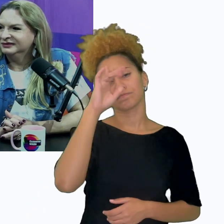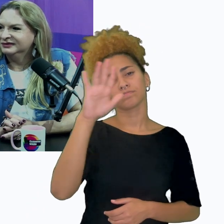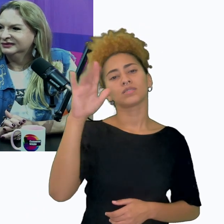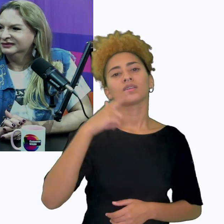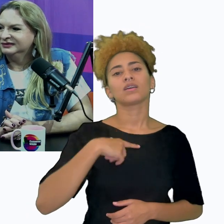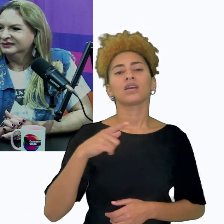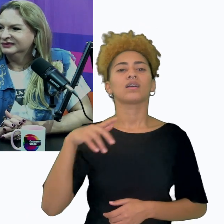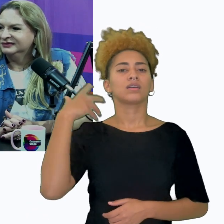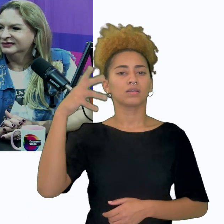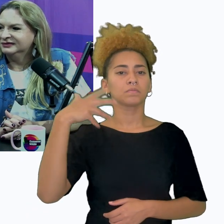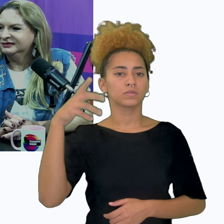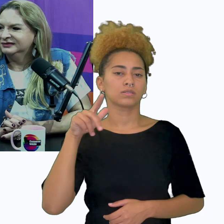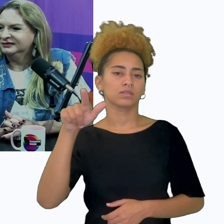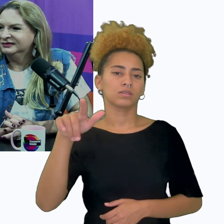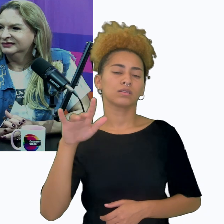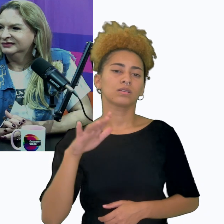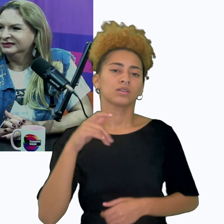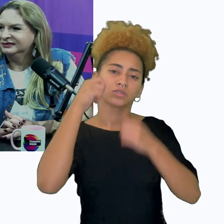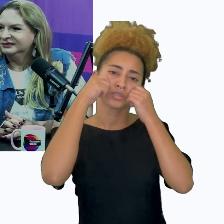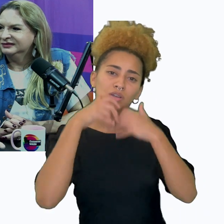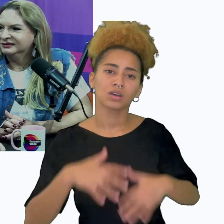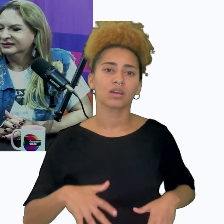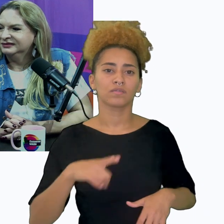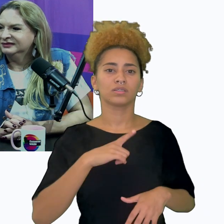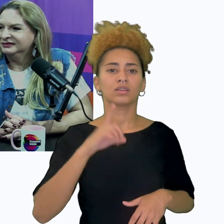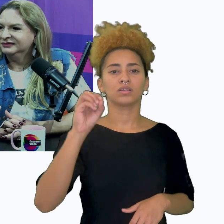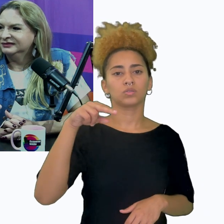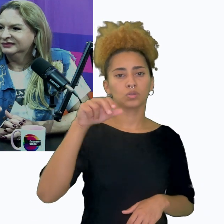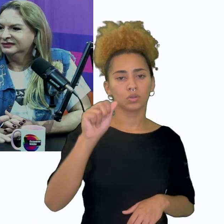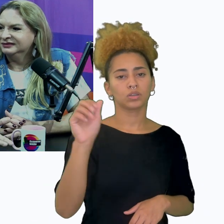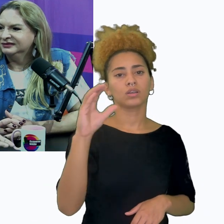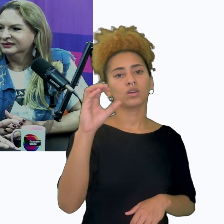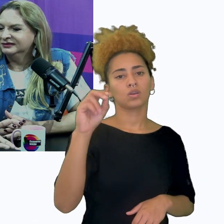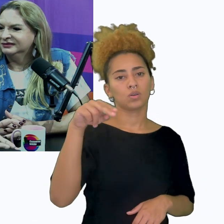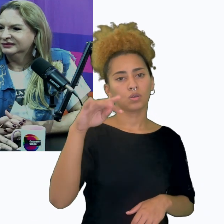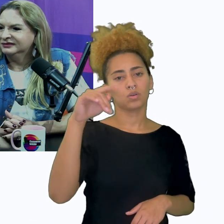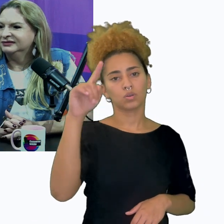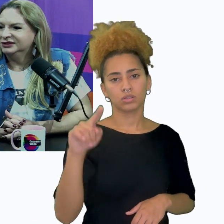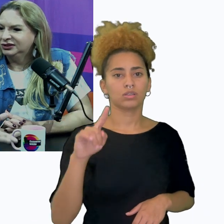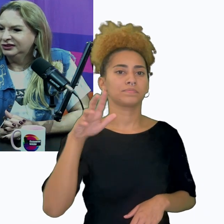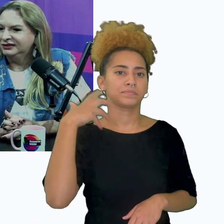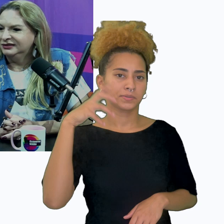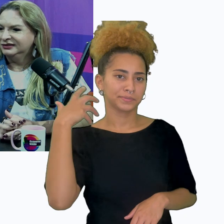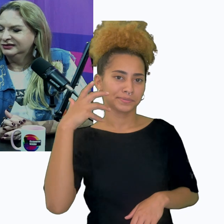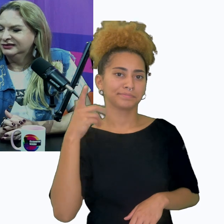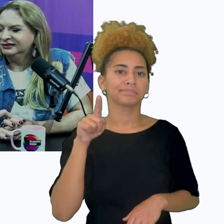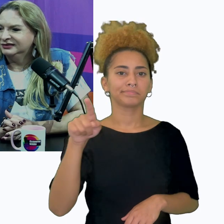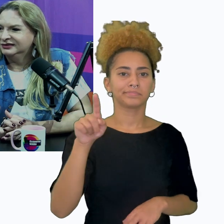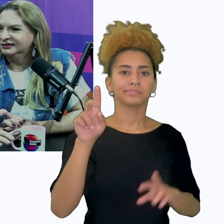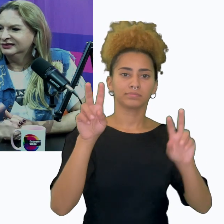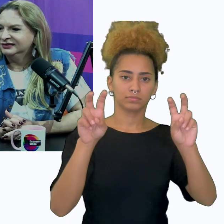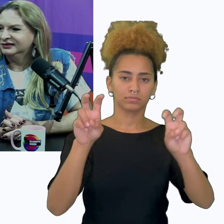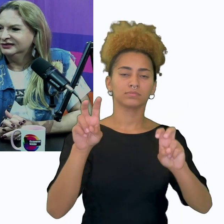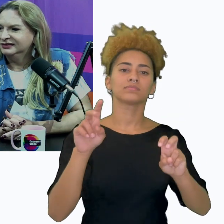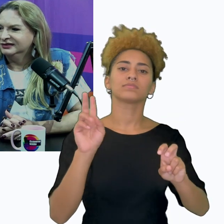Todo dia ela ouvia Ana Oxa, todo dia eu chorava. Todo dia ela ouvia Ana Oxa, eu chorava. Ela ouvia muito Dona Conté. Né, Dona Conté, é uma música